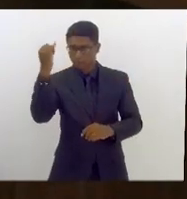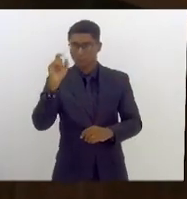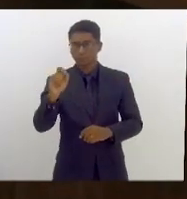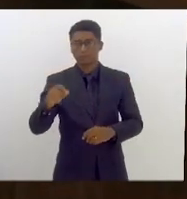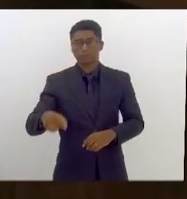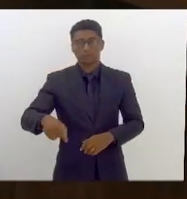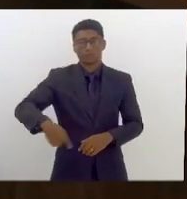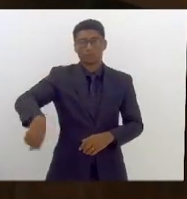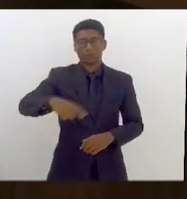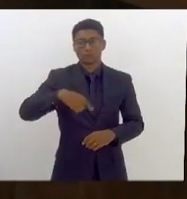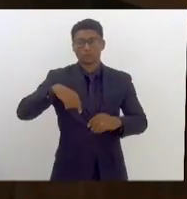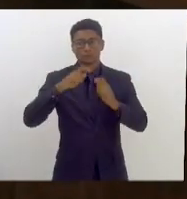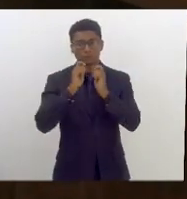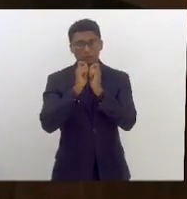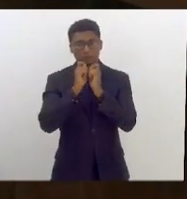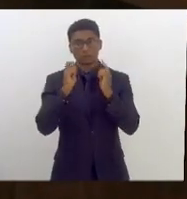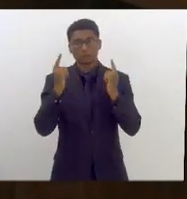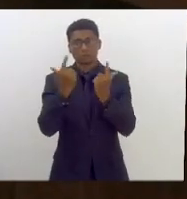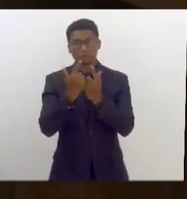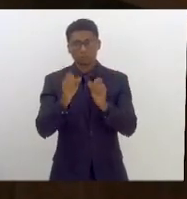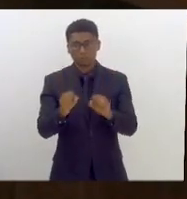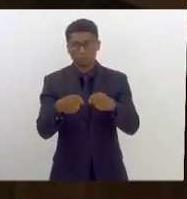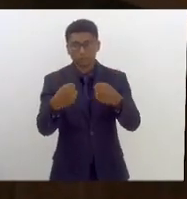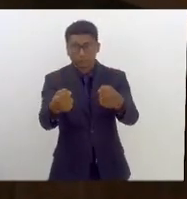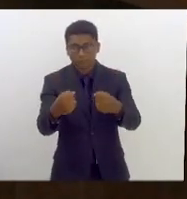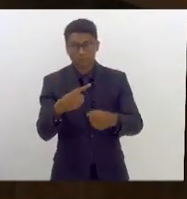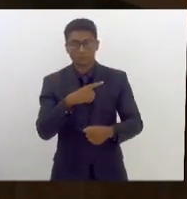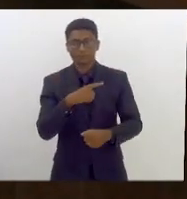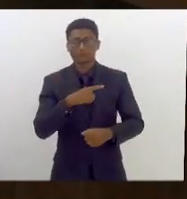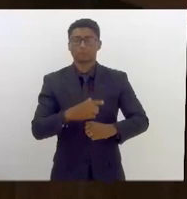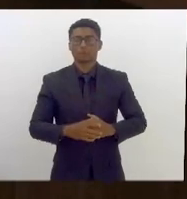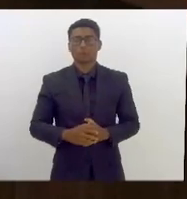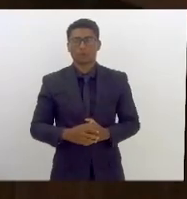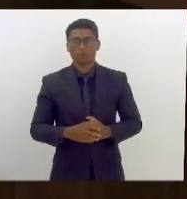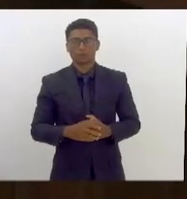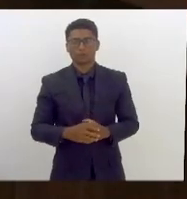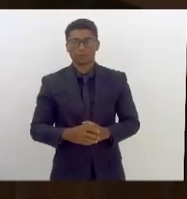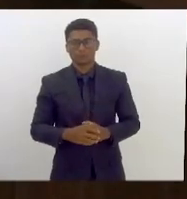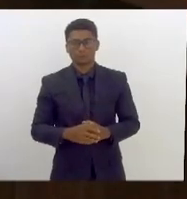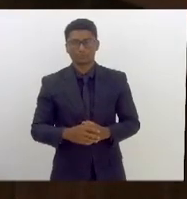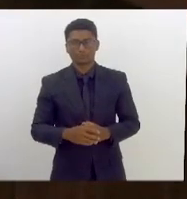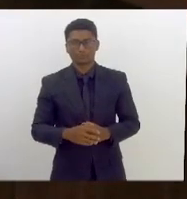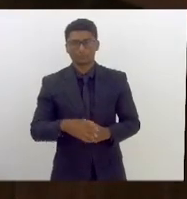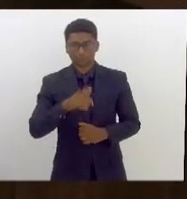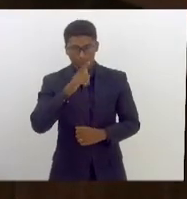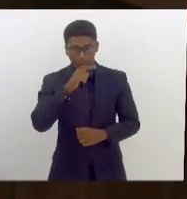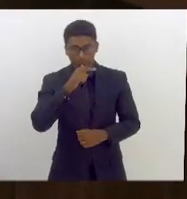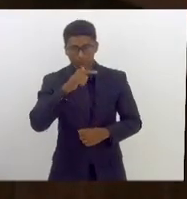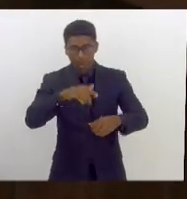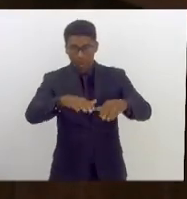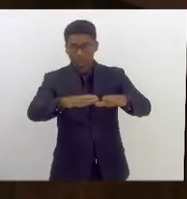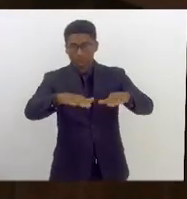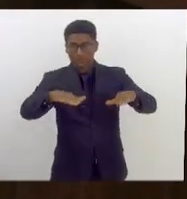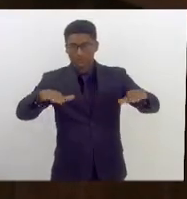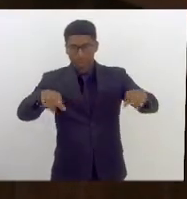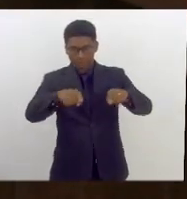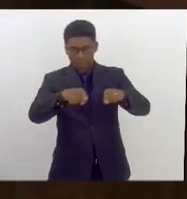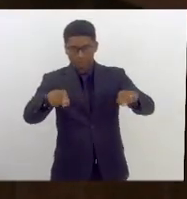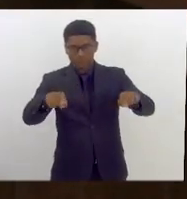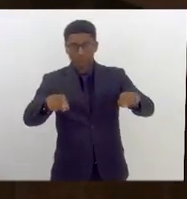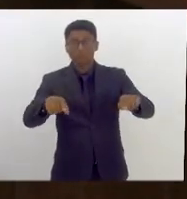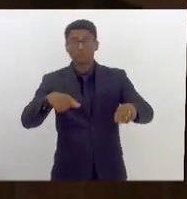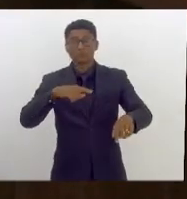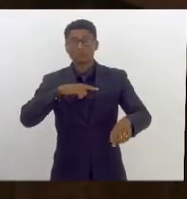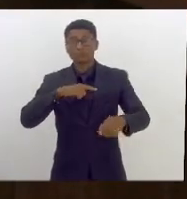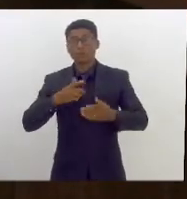tem feito nesse sentido, e ao mesmo tempo lembrar, não é propriamente no mar, mas em águas internas, a audiência pública que